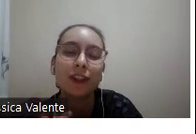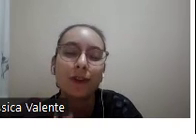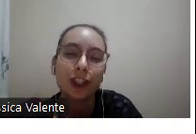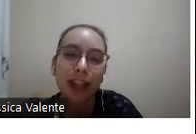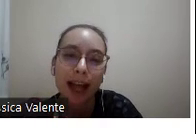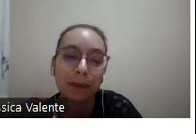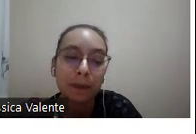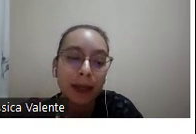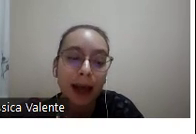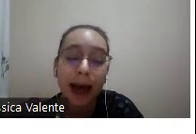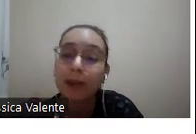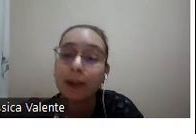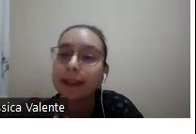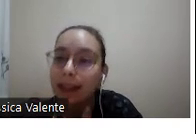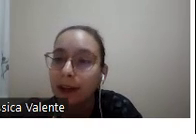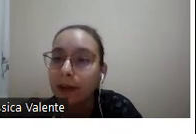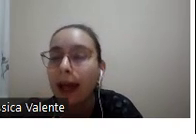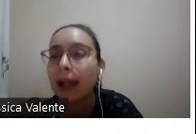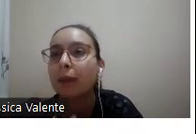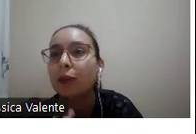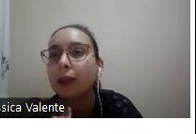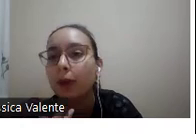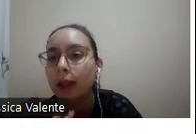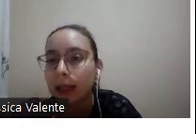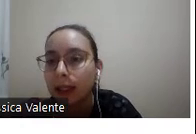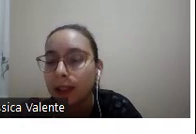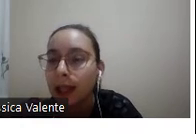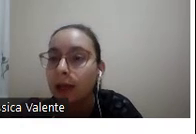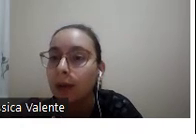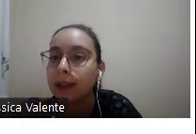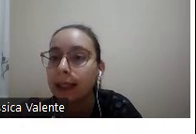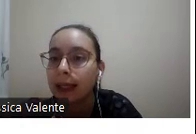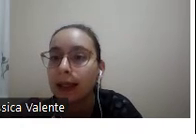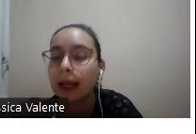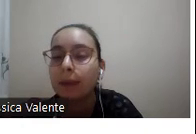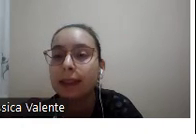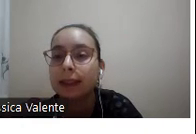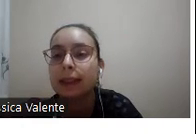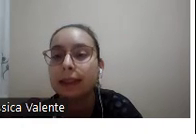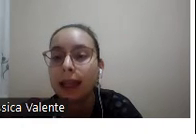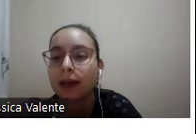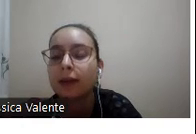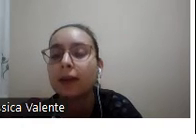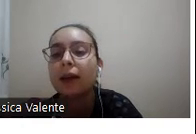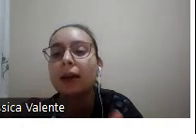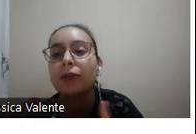que vocês tenham gostado. A inclusão, ela é muito importante, e a língua brasileira, ela precisa